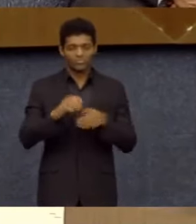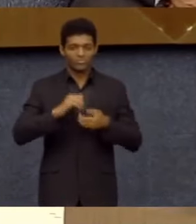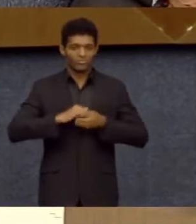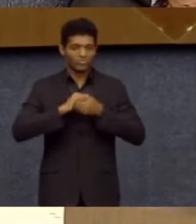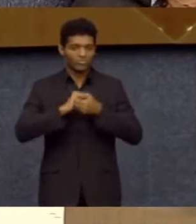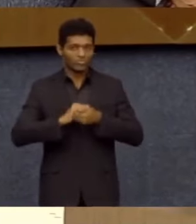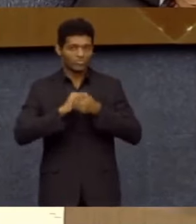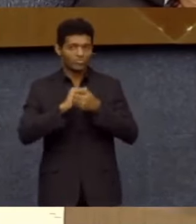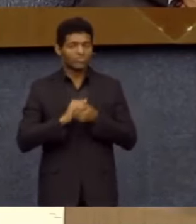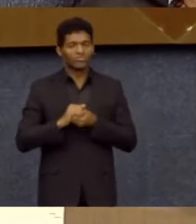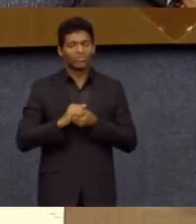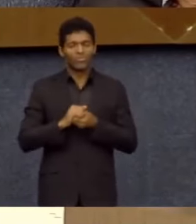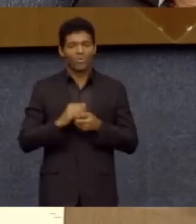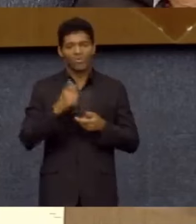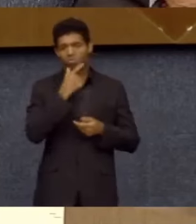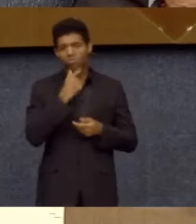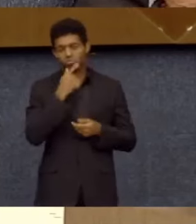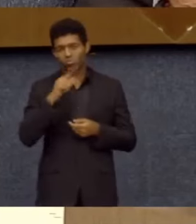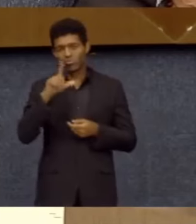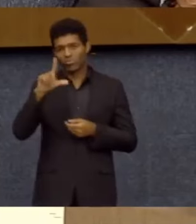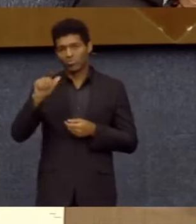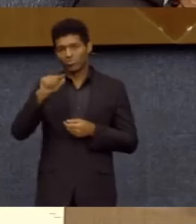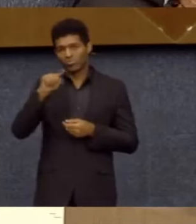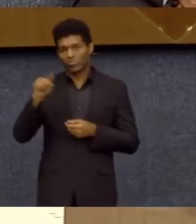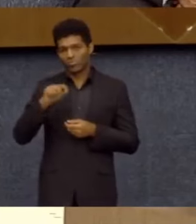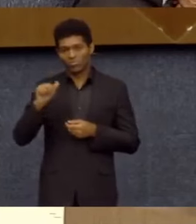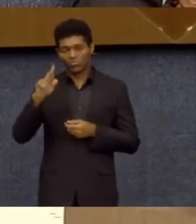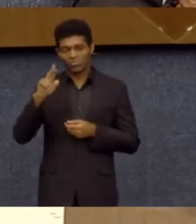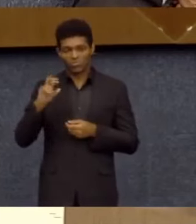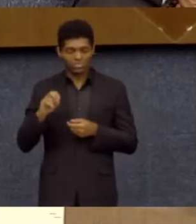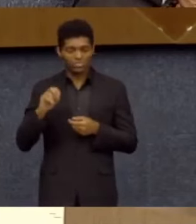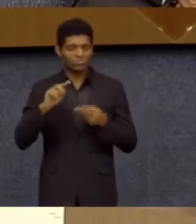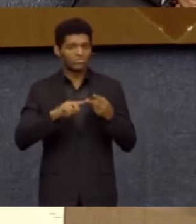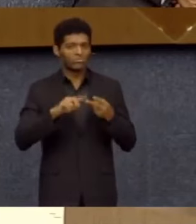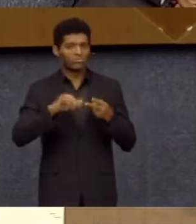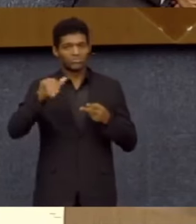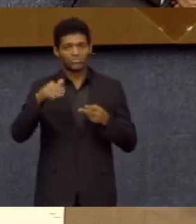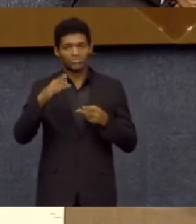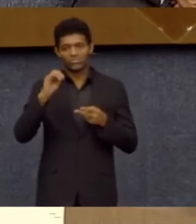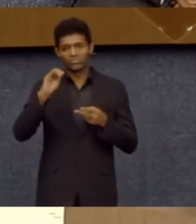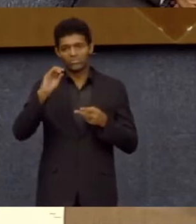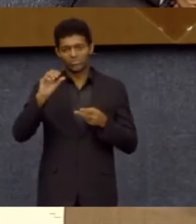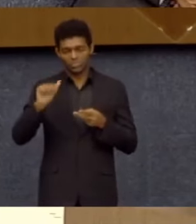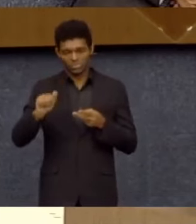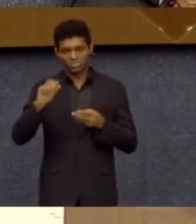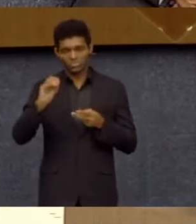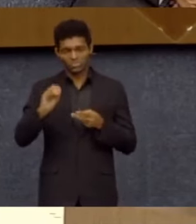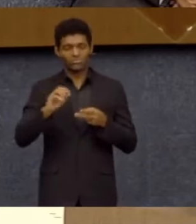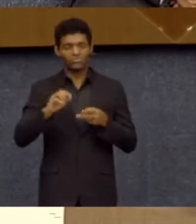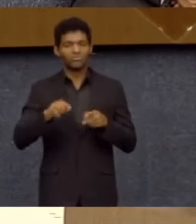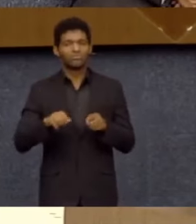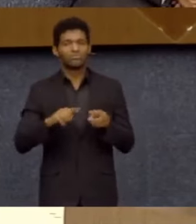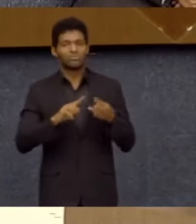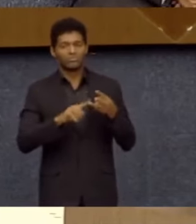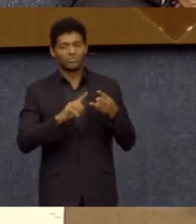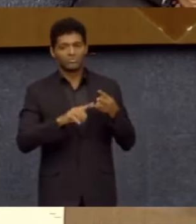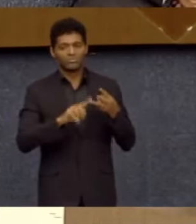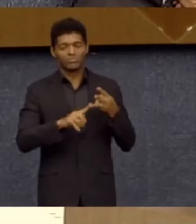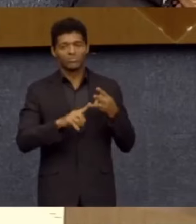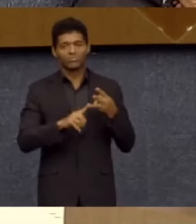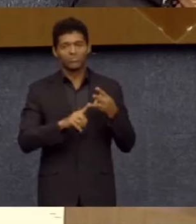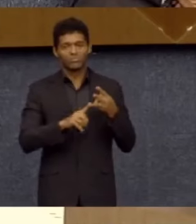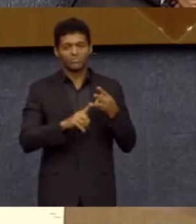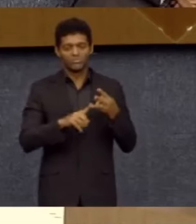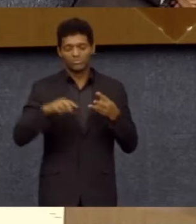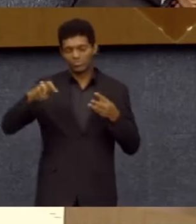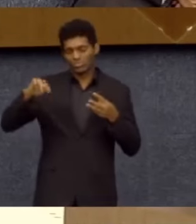Bilac Flávio, o João Eduardo de Rezende, filho da homenageada, o Lázaro é o pai,